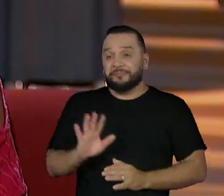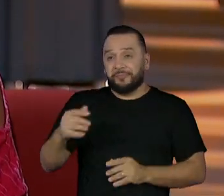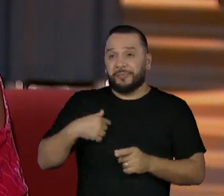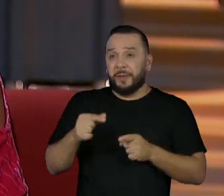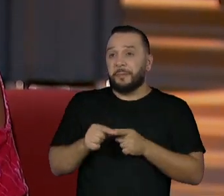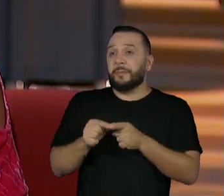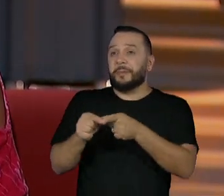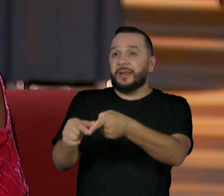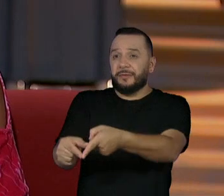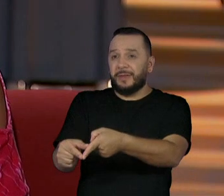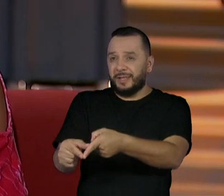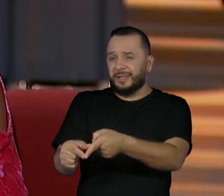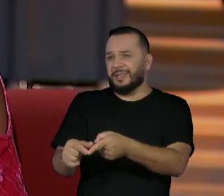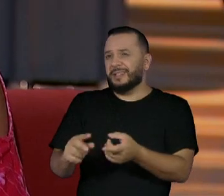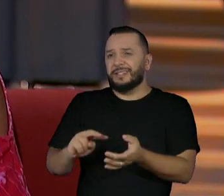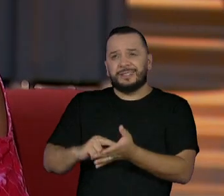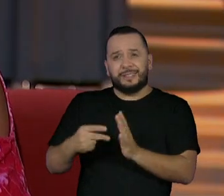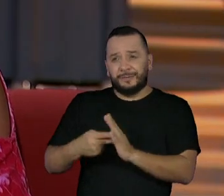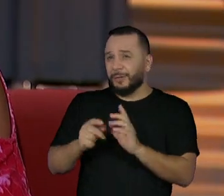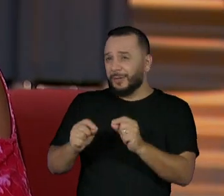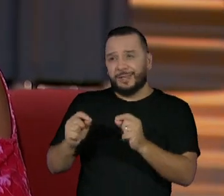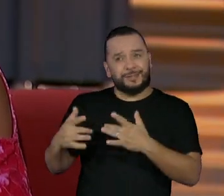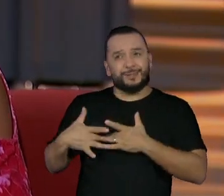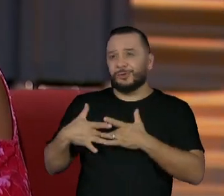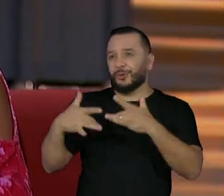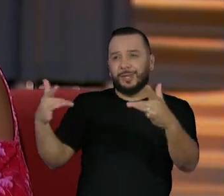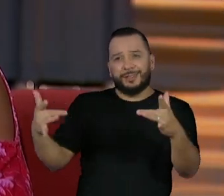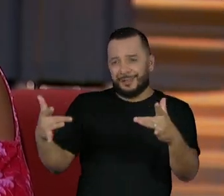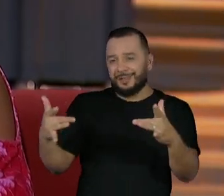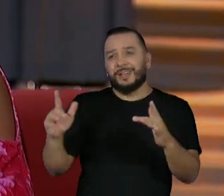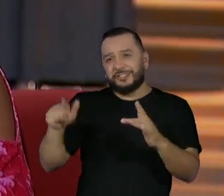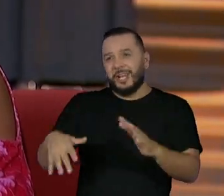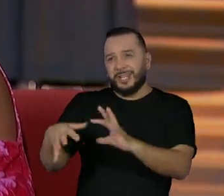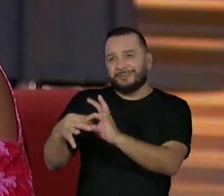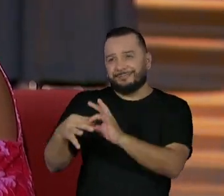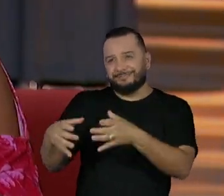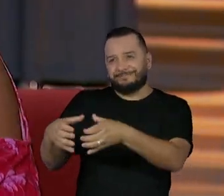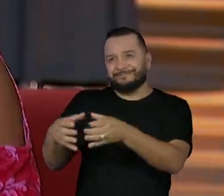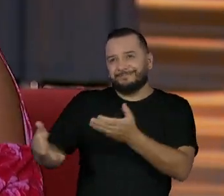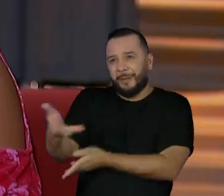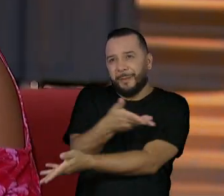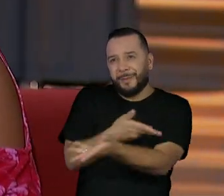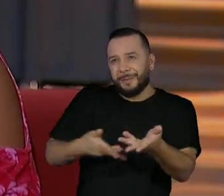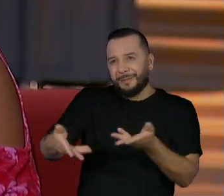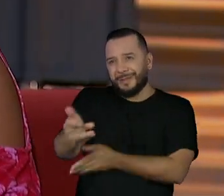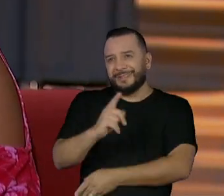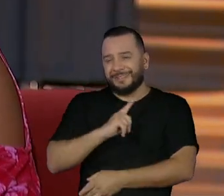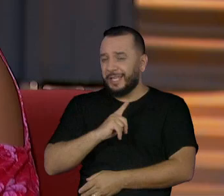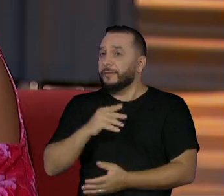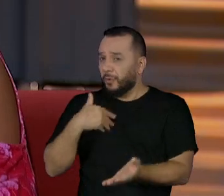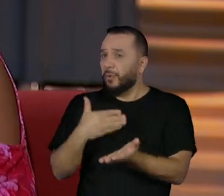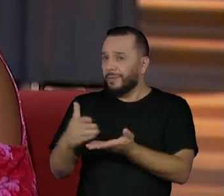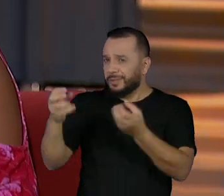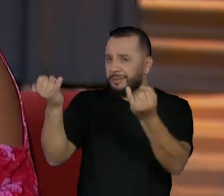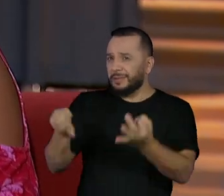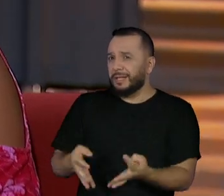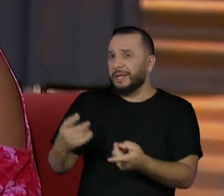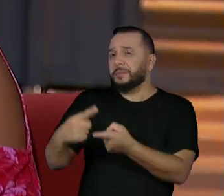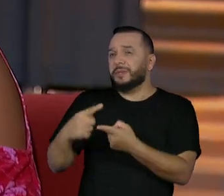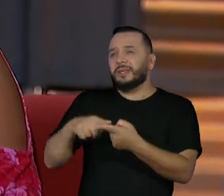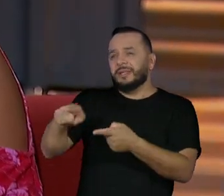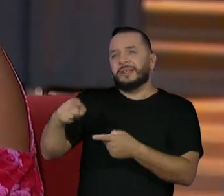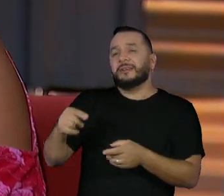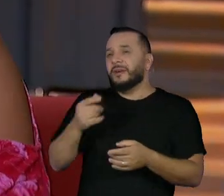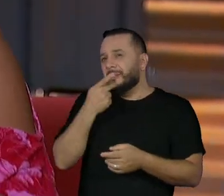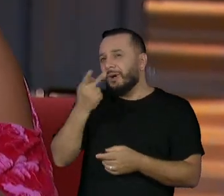mim é um sinônimo de solidariedade, sabe? De rede. E eu vou começar falando isso porque, muitas vezes, você vai falar